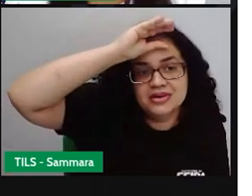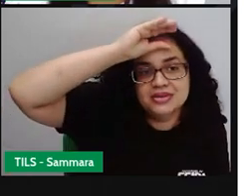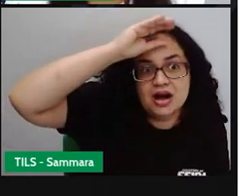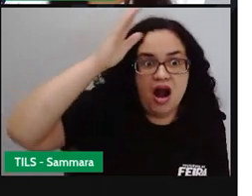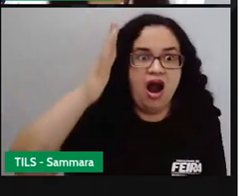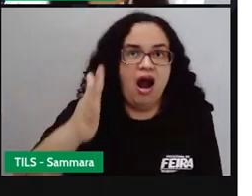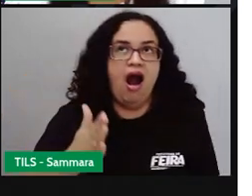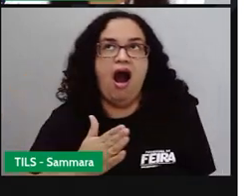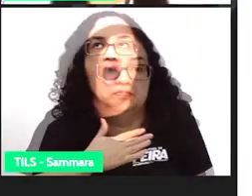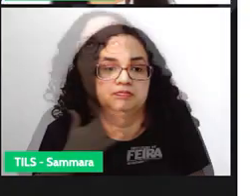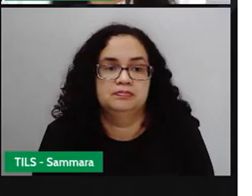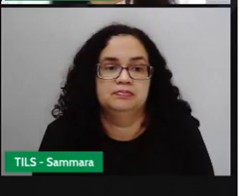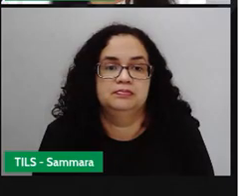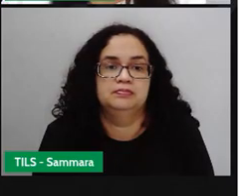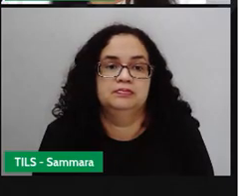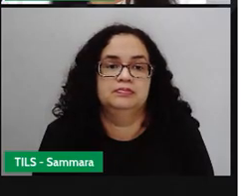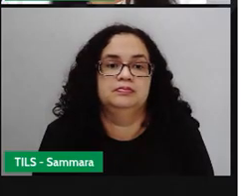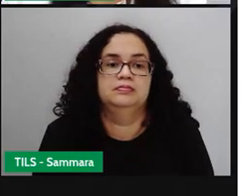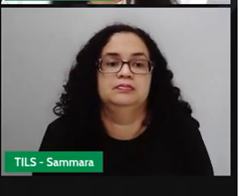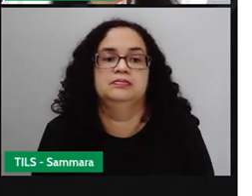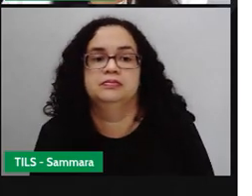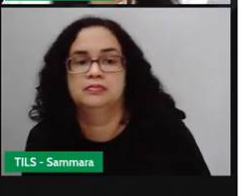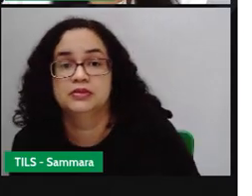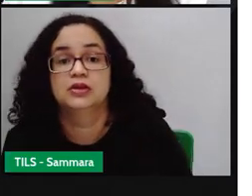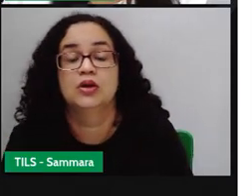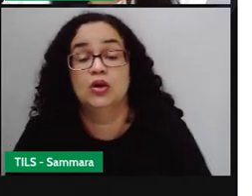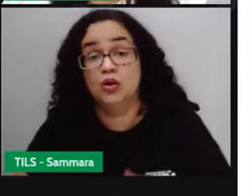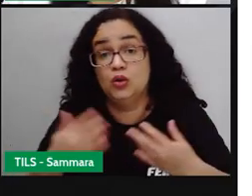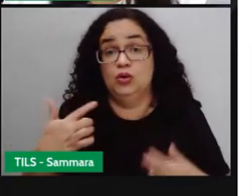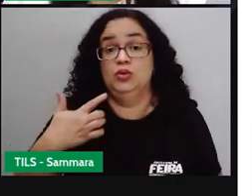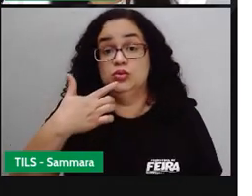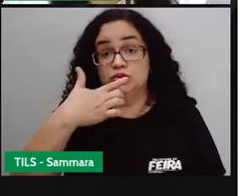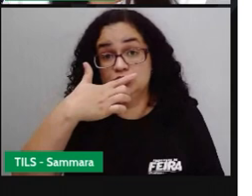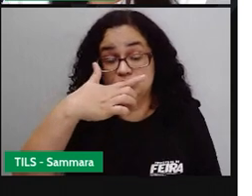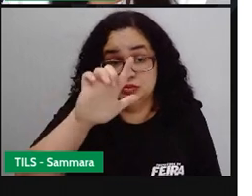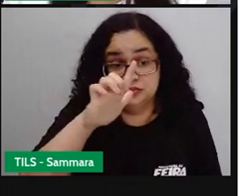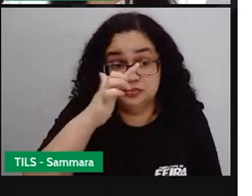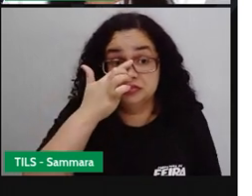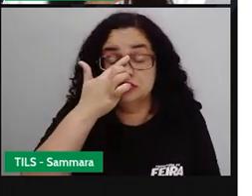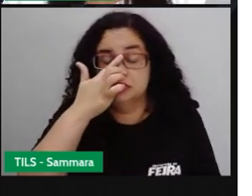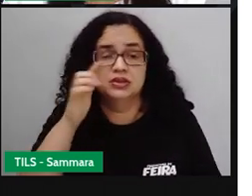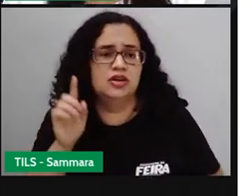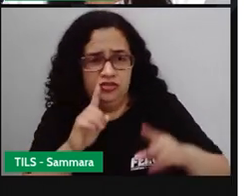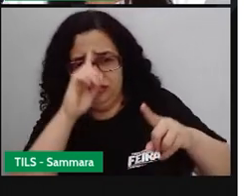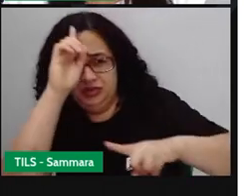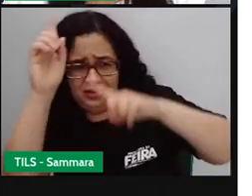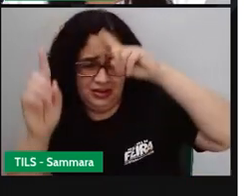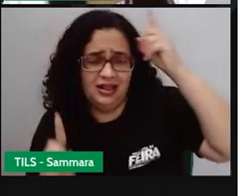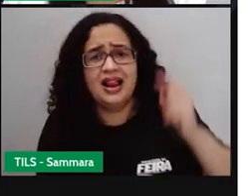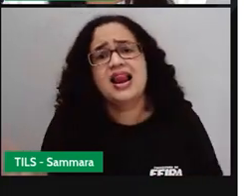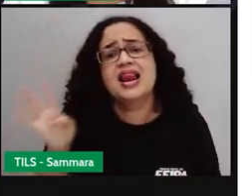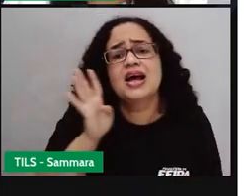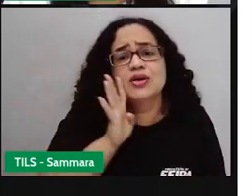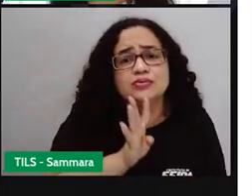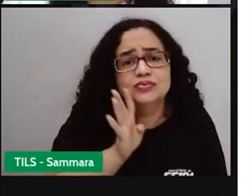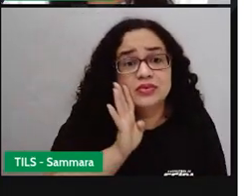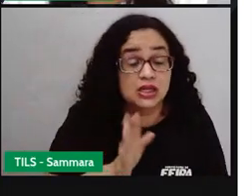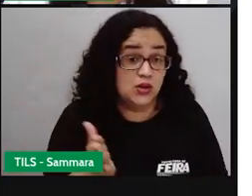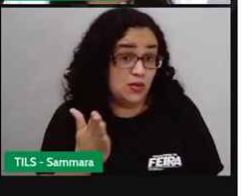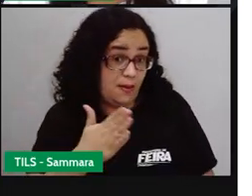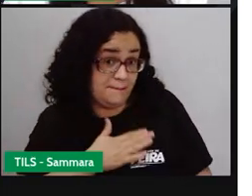maior susto. Uma outra vez, eu inventei uma coisa legal.